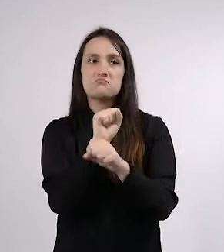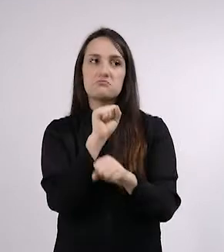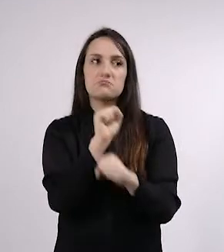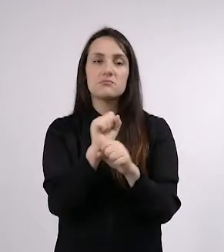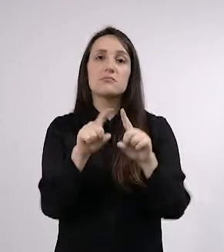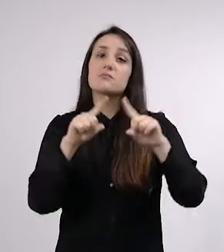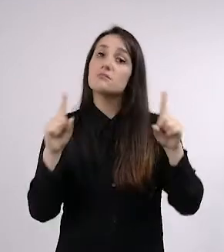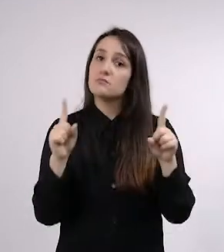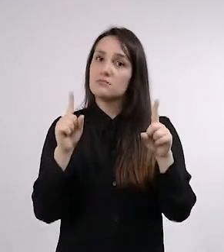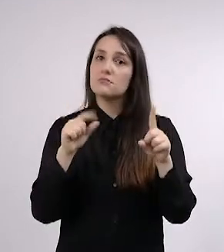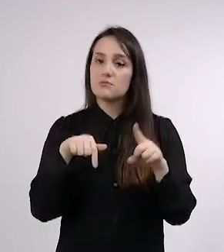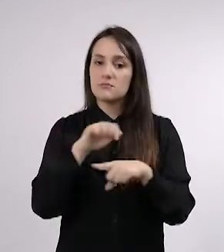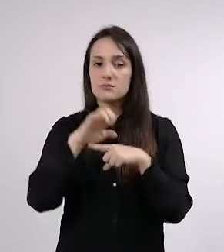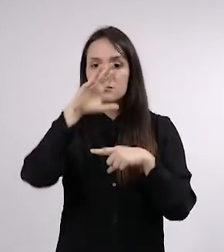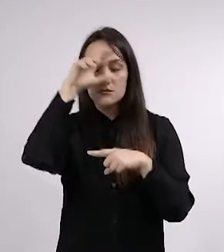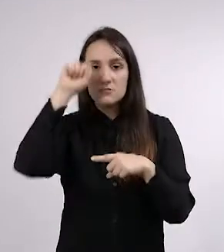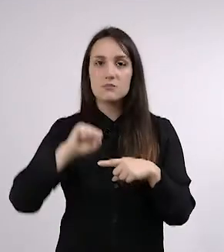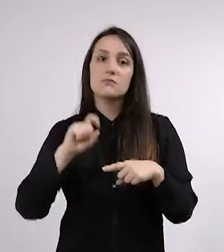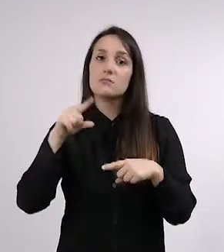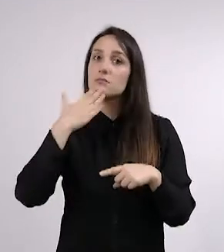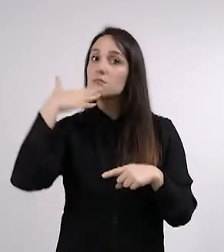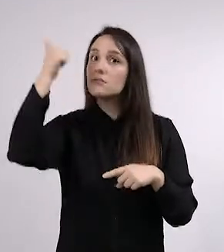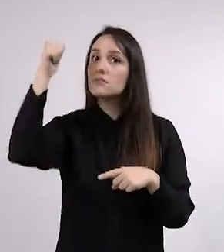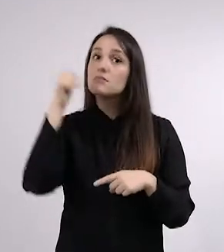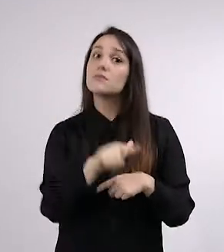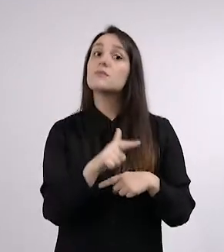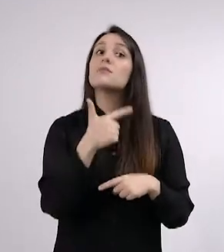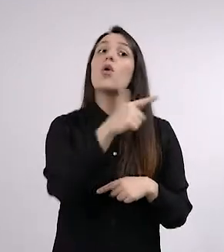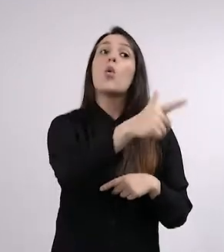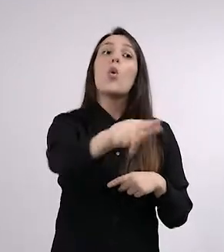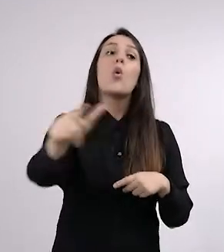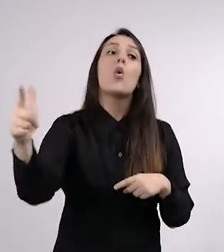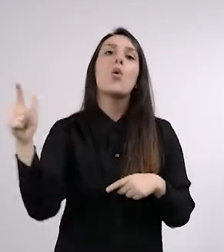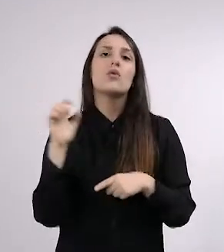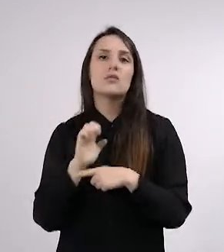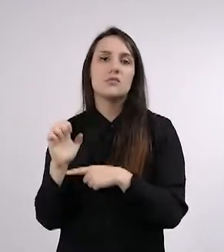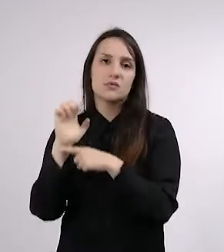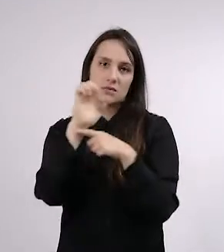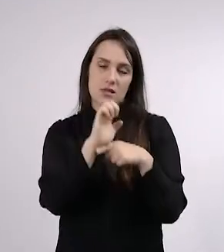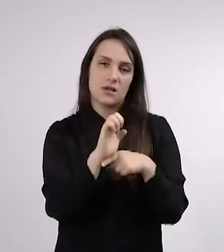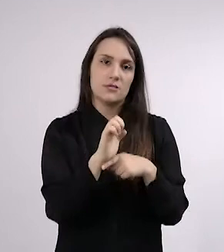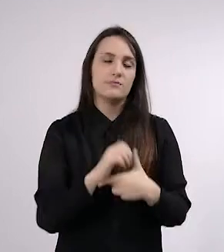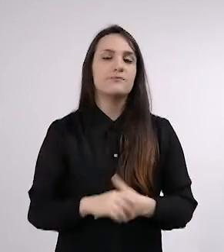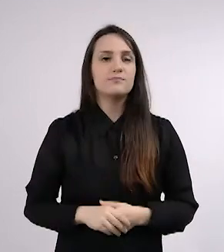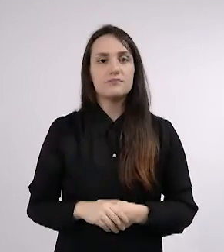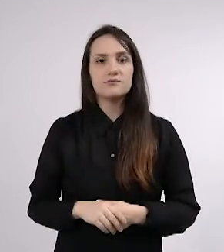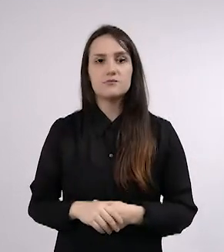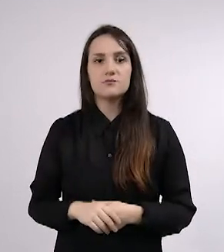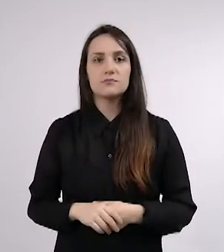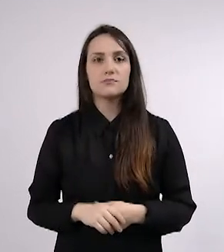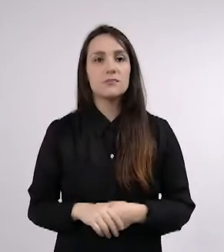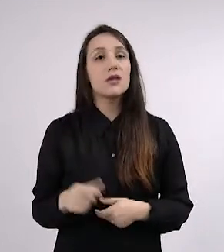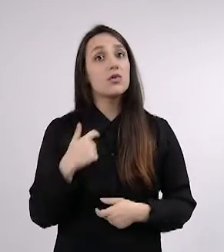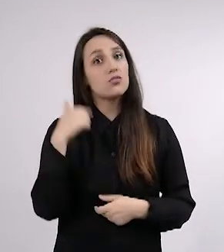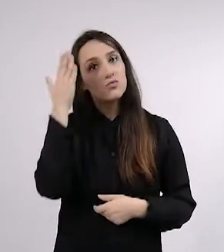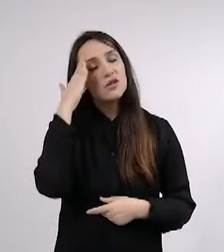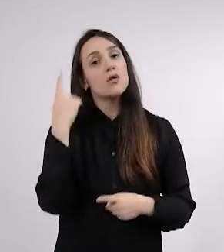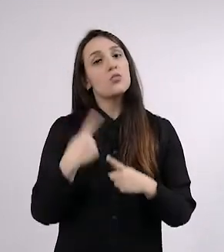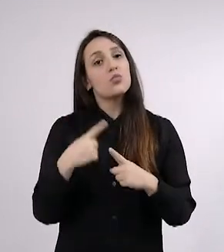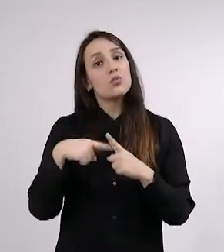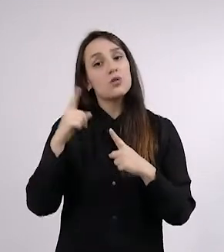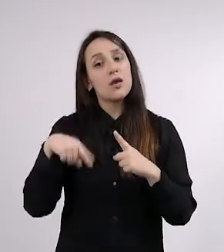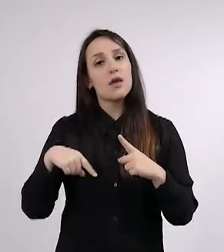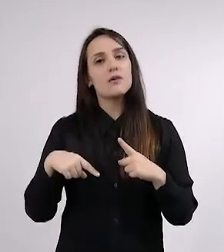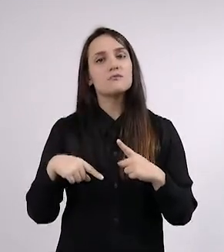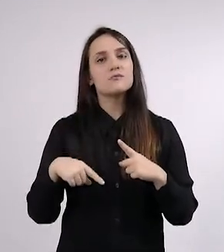os números do Mato Grosso do Sul são os melhores números em comparação com os números nacionais, e eu acho que muito disso se deve